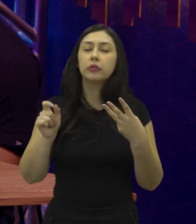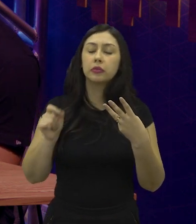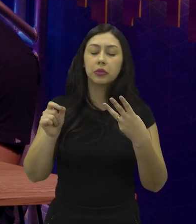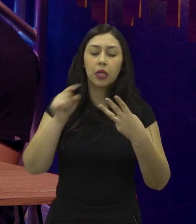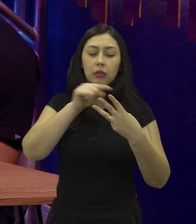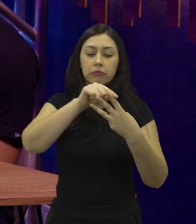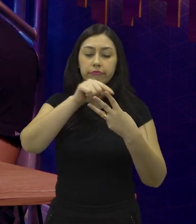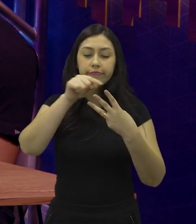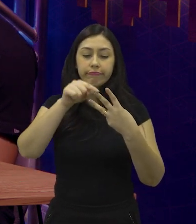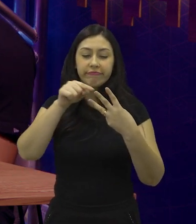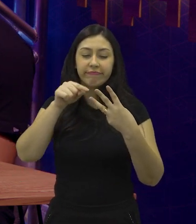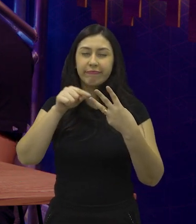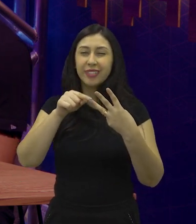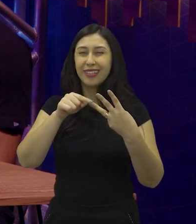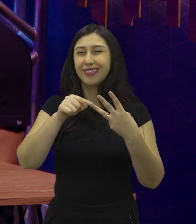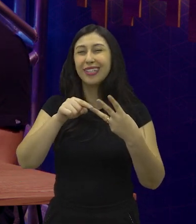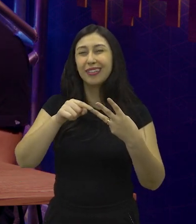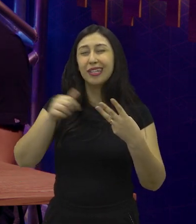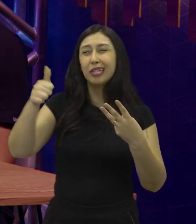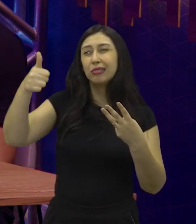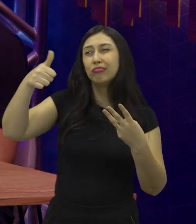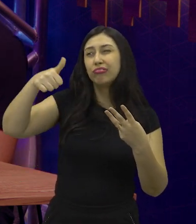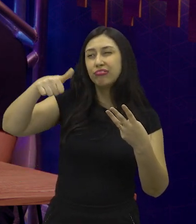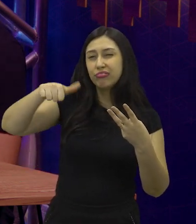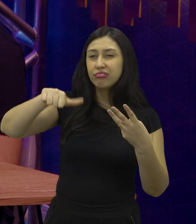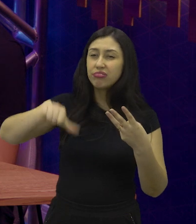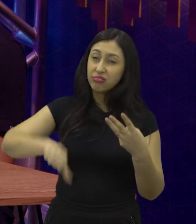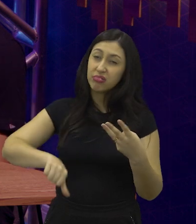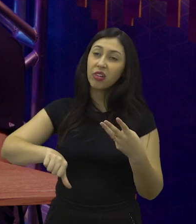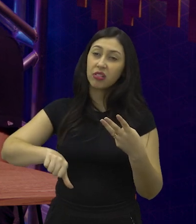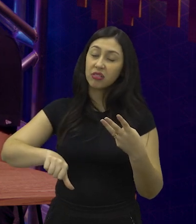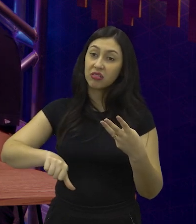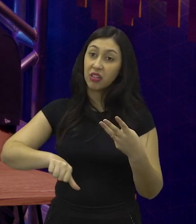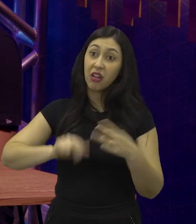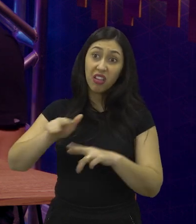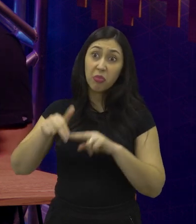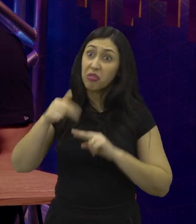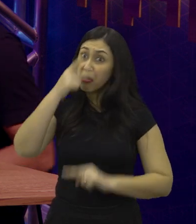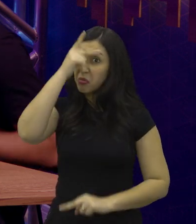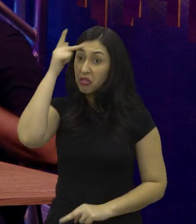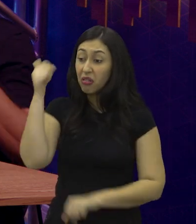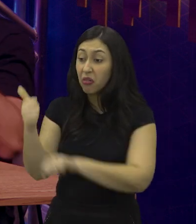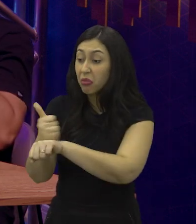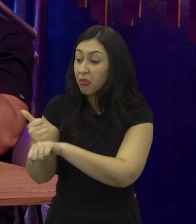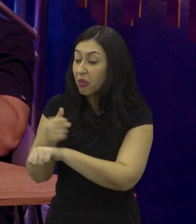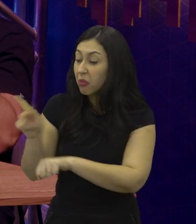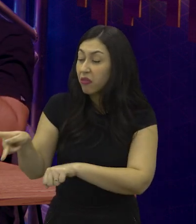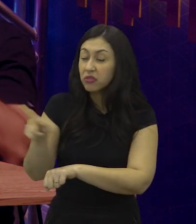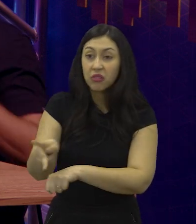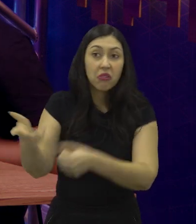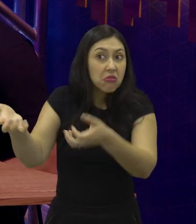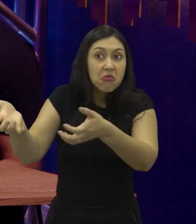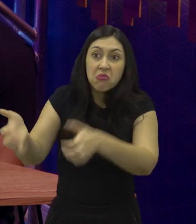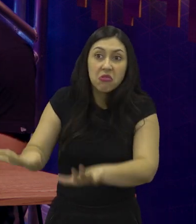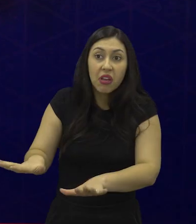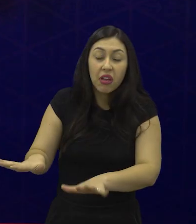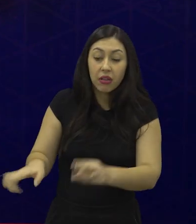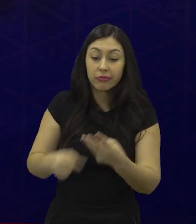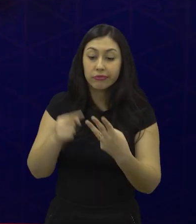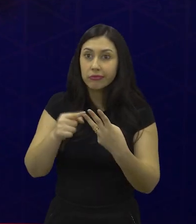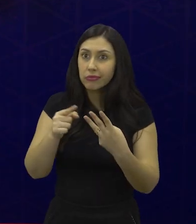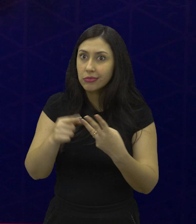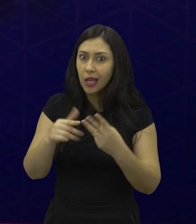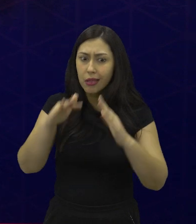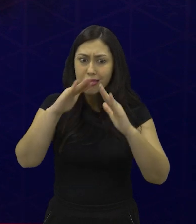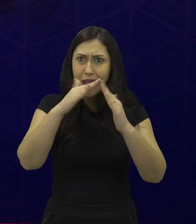tópicos que desmotivam, né, as pessoas a buscarem a profissão de professor, é